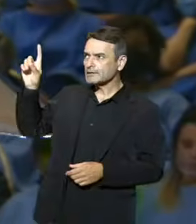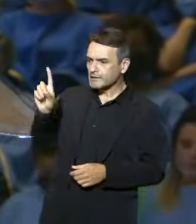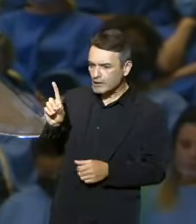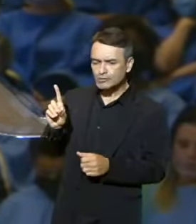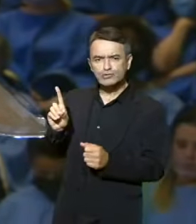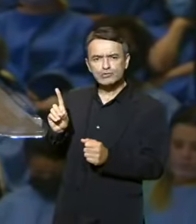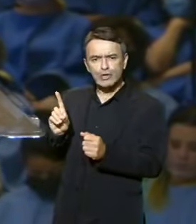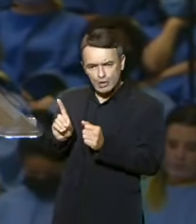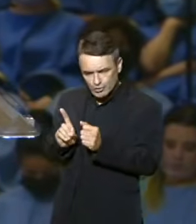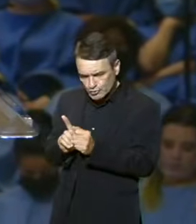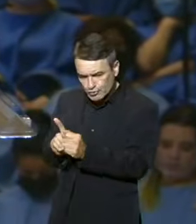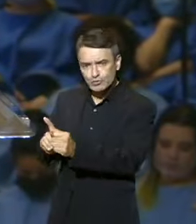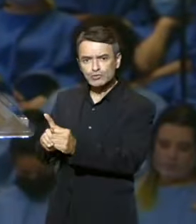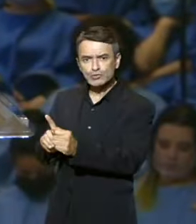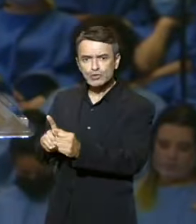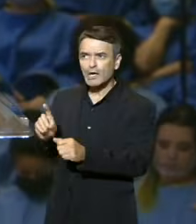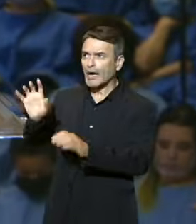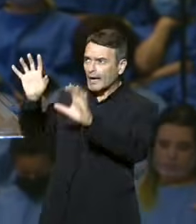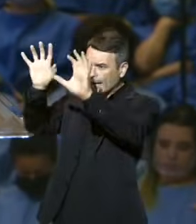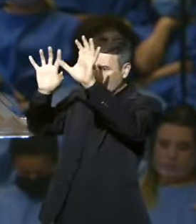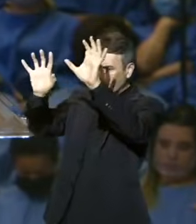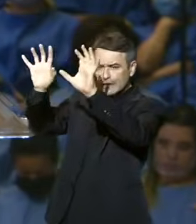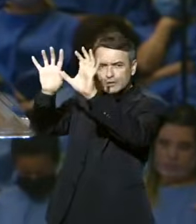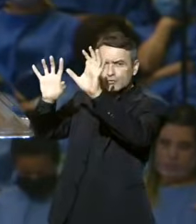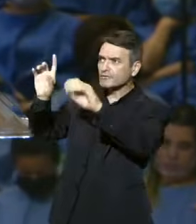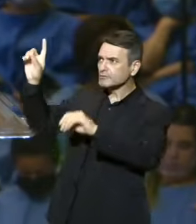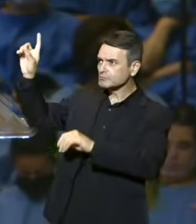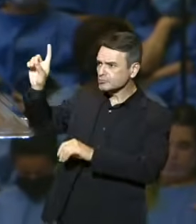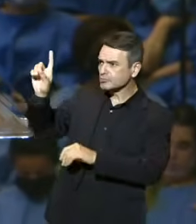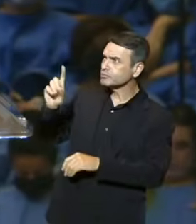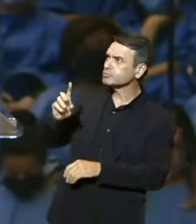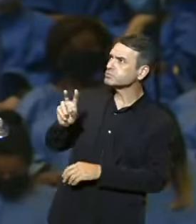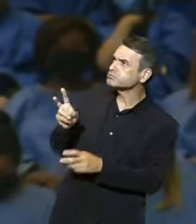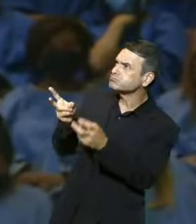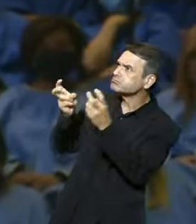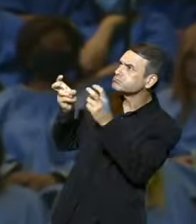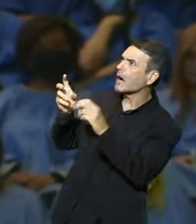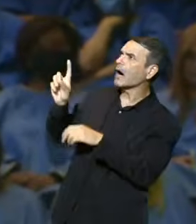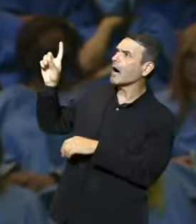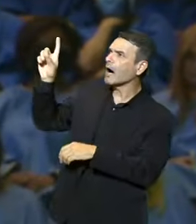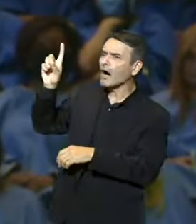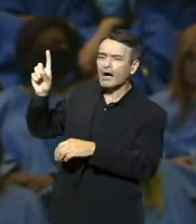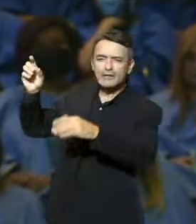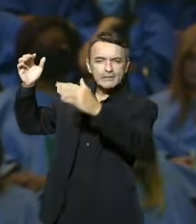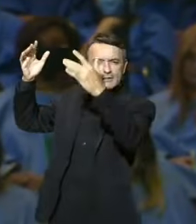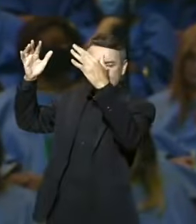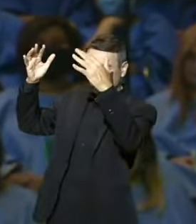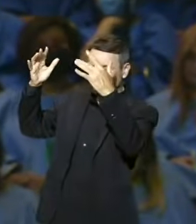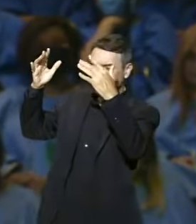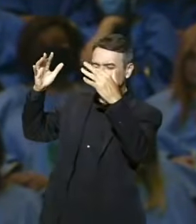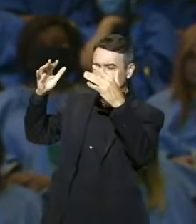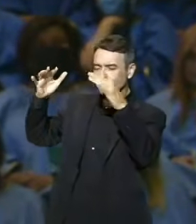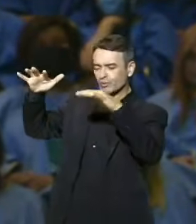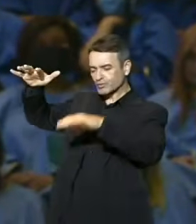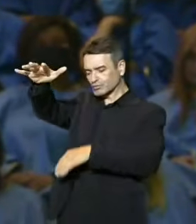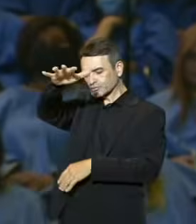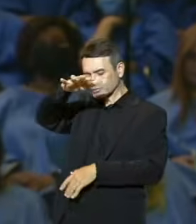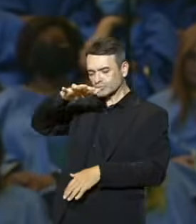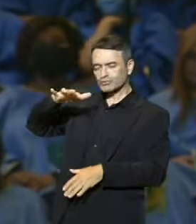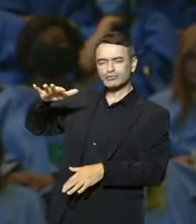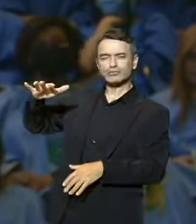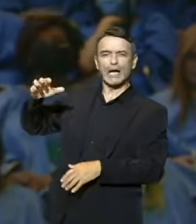do Senhor era percebida na nuvem. E a nuvem durante o dia dava certo frescor e sombra para que eles